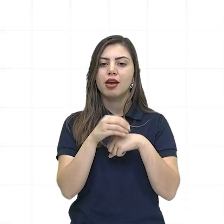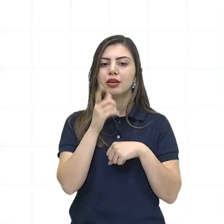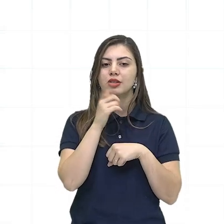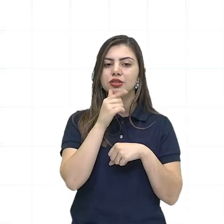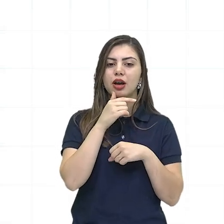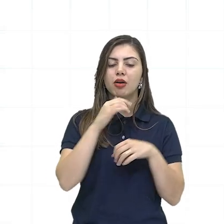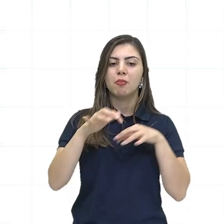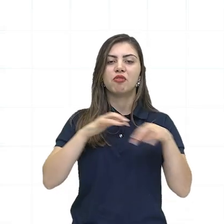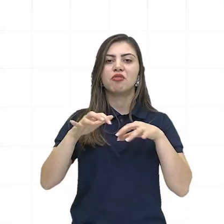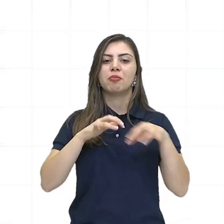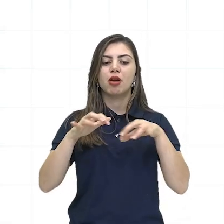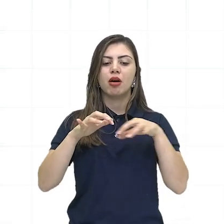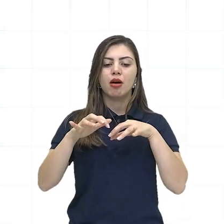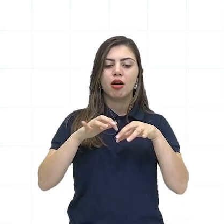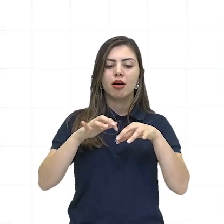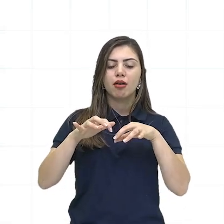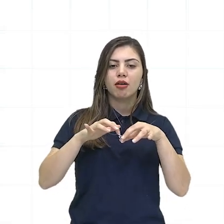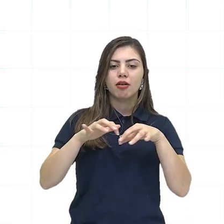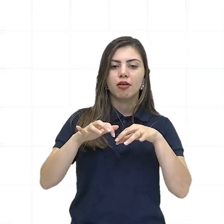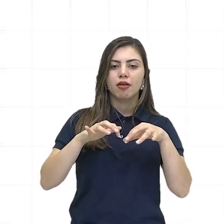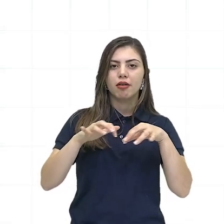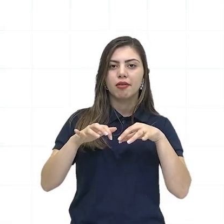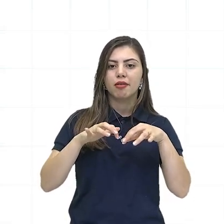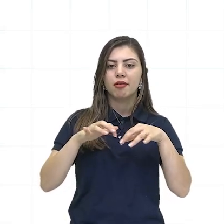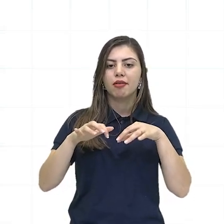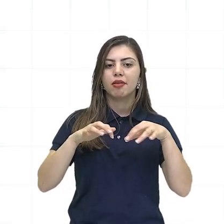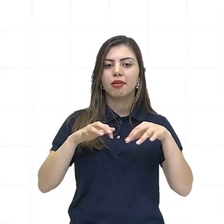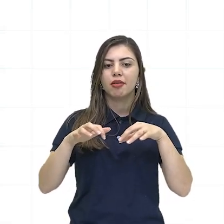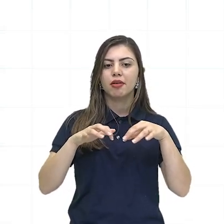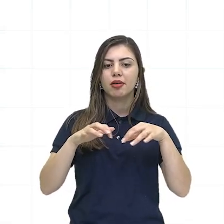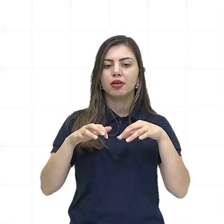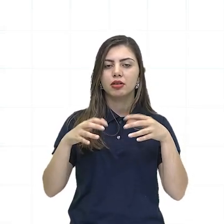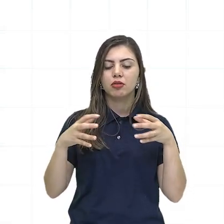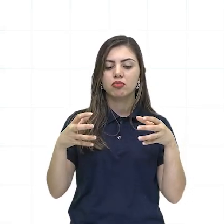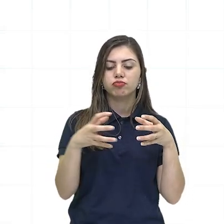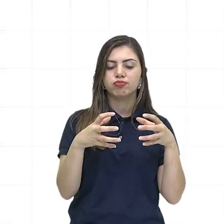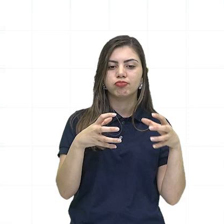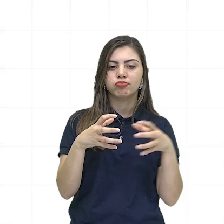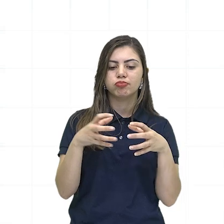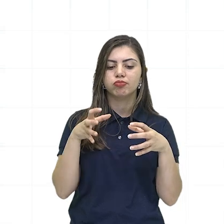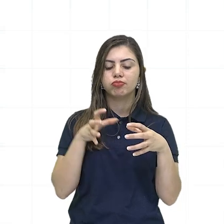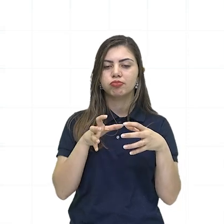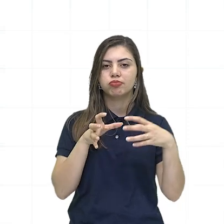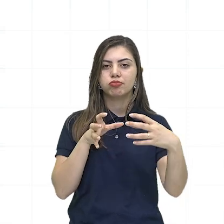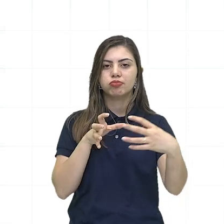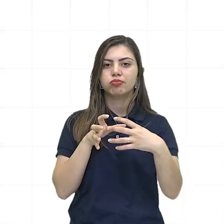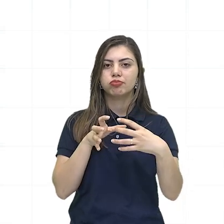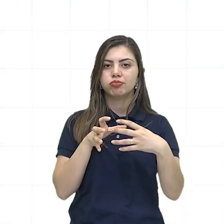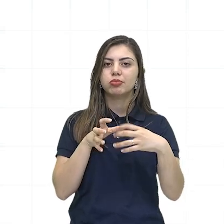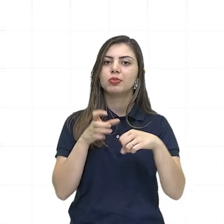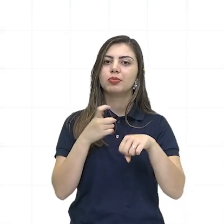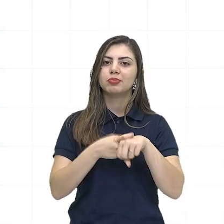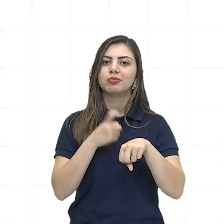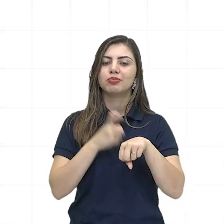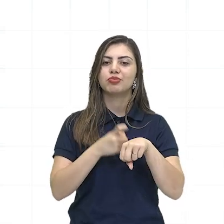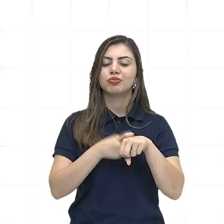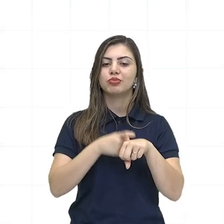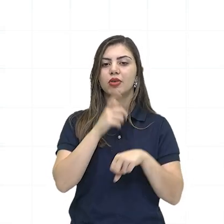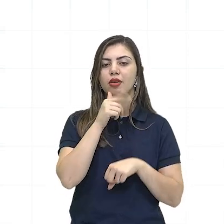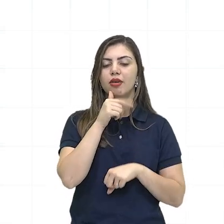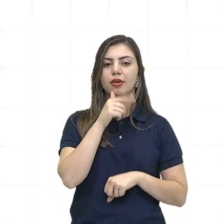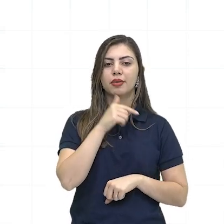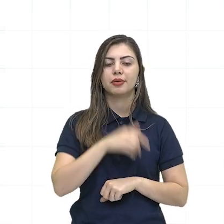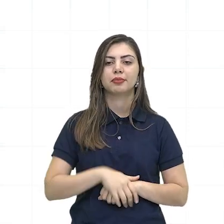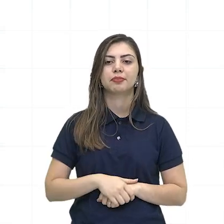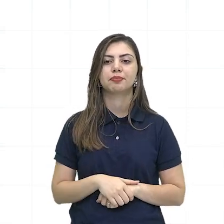se movimentem menos, se agrupando em uma estrutura cristalina. Ainda exemplo da utilização da